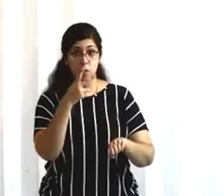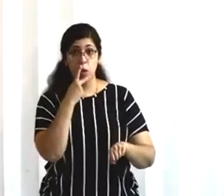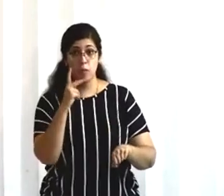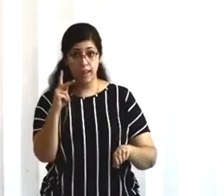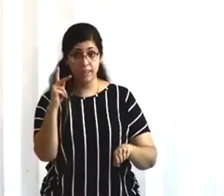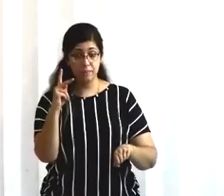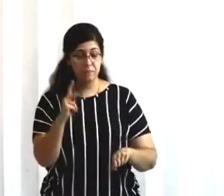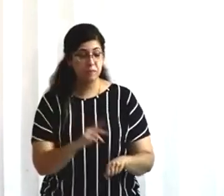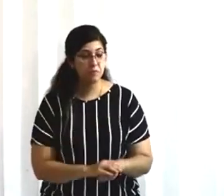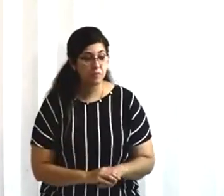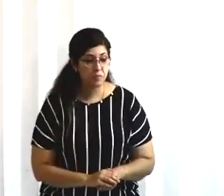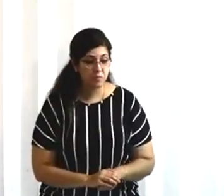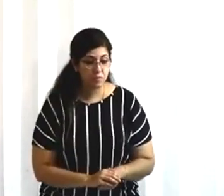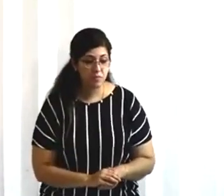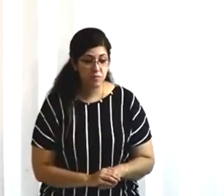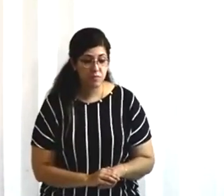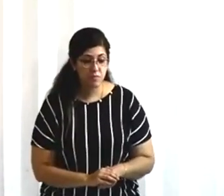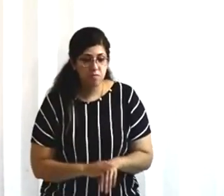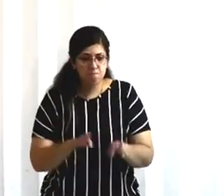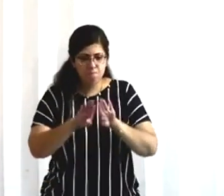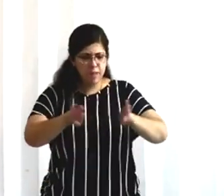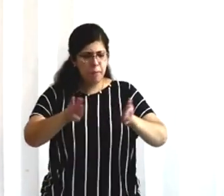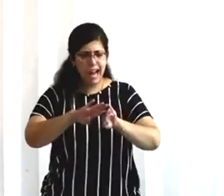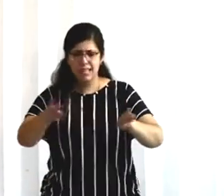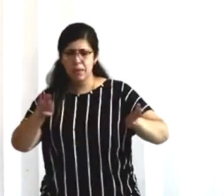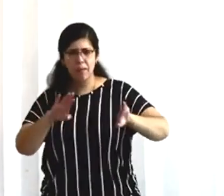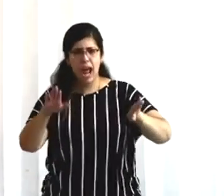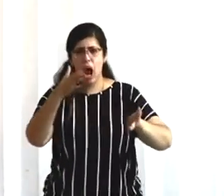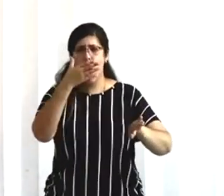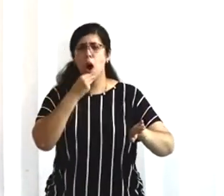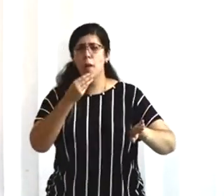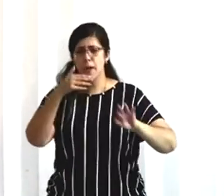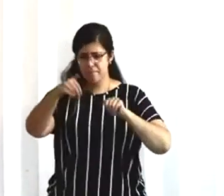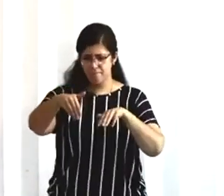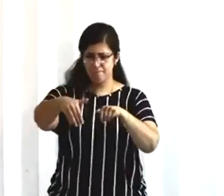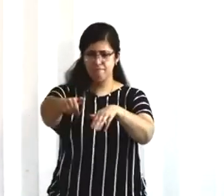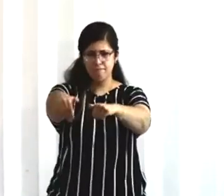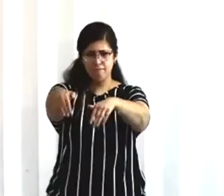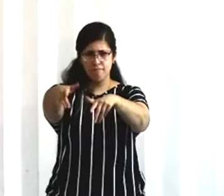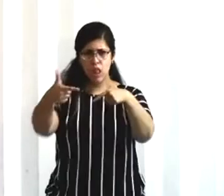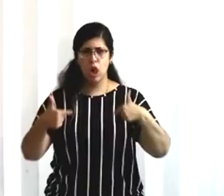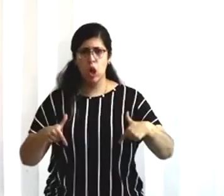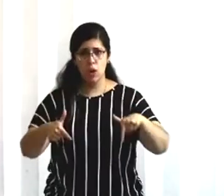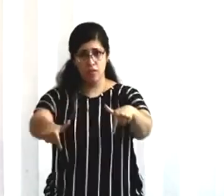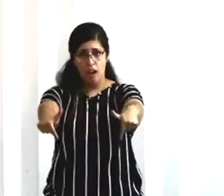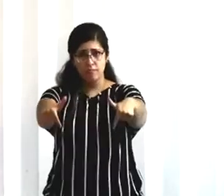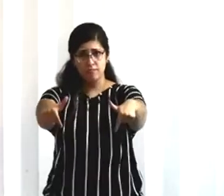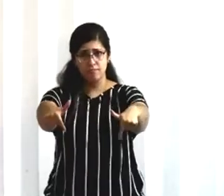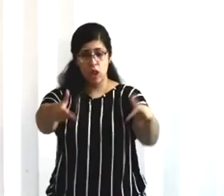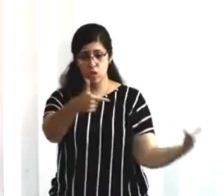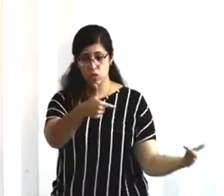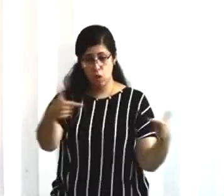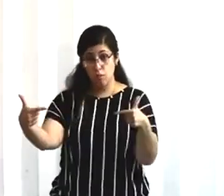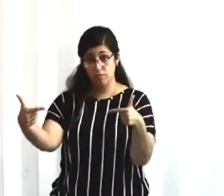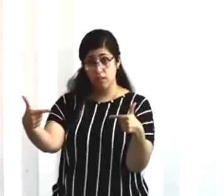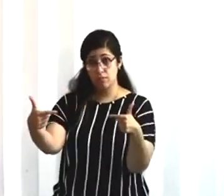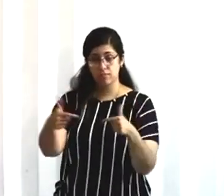Gideão tirar a quantidade de pessoas que ele trazia para lutar contra os medianitas,